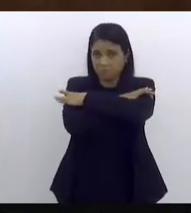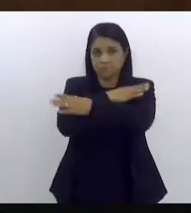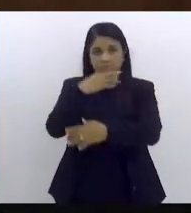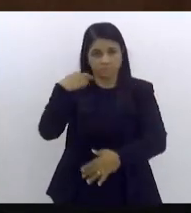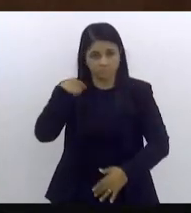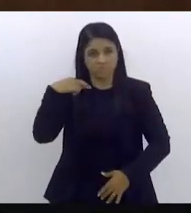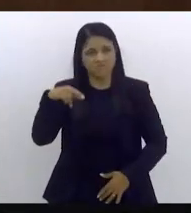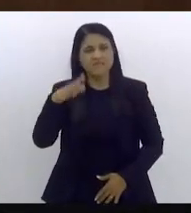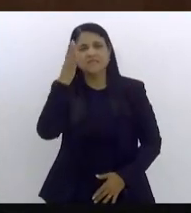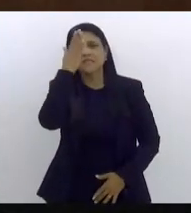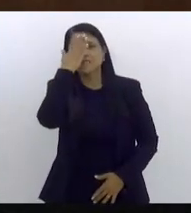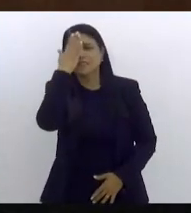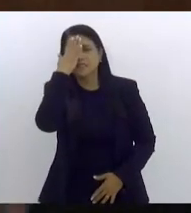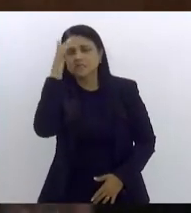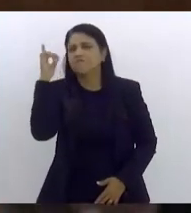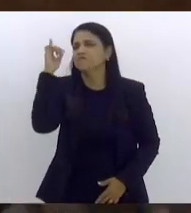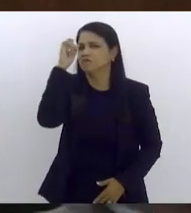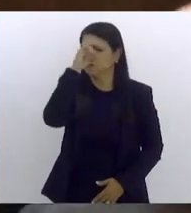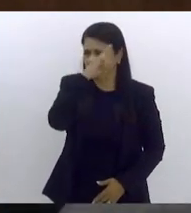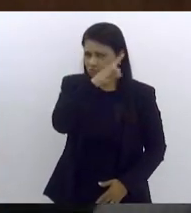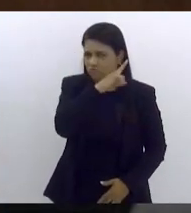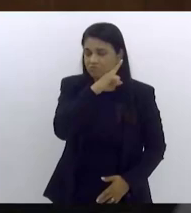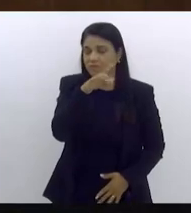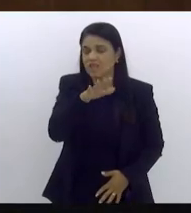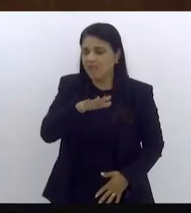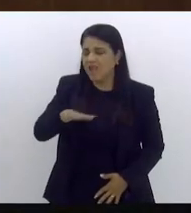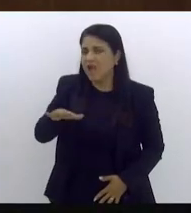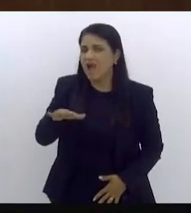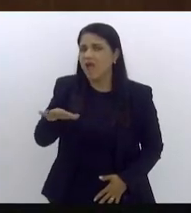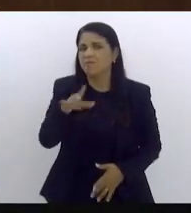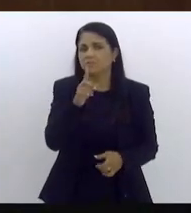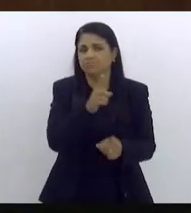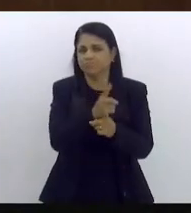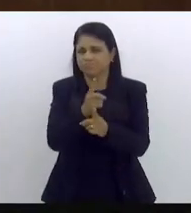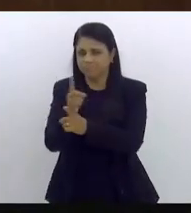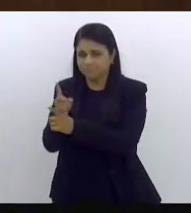a dificuldade em determinados ambientes